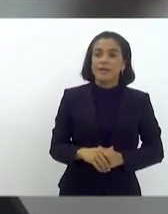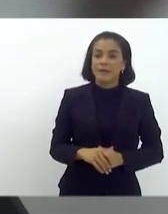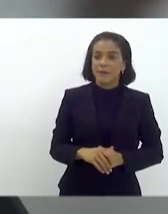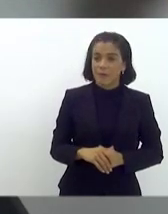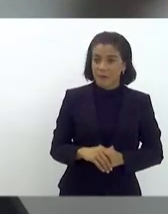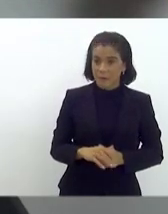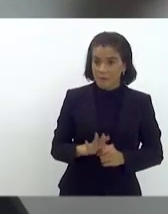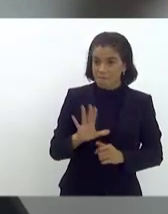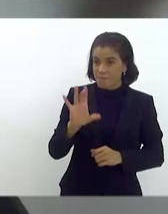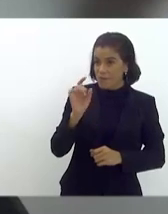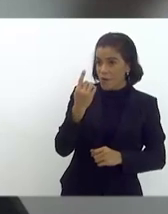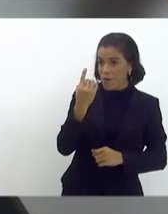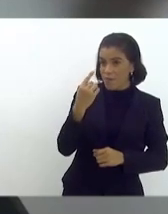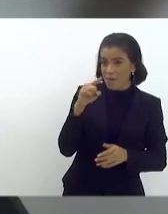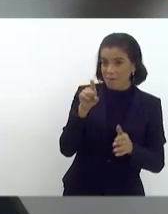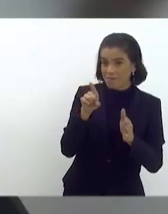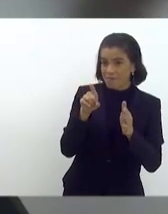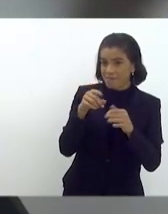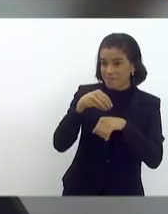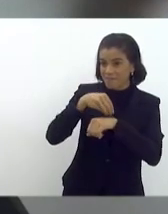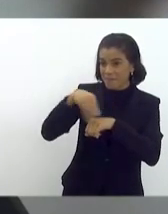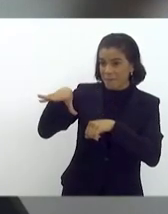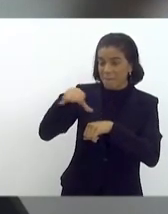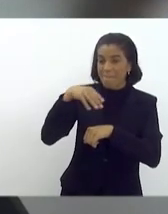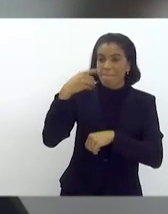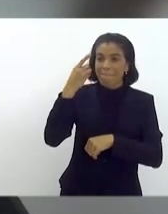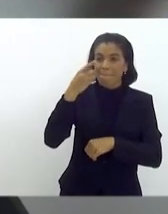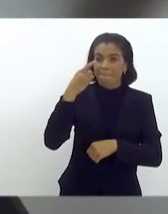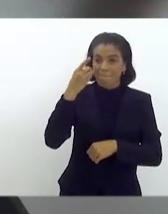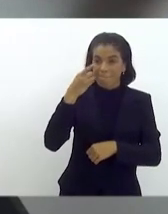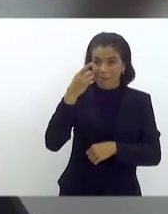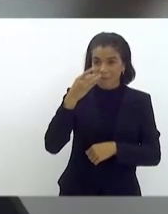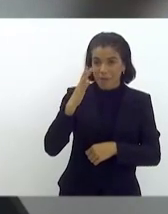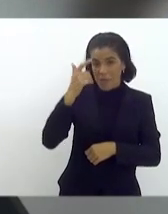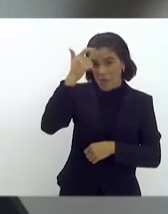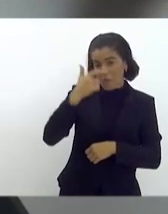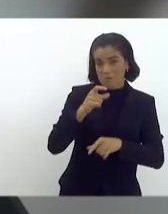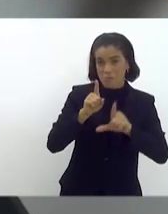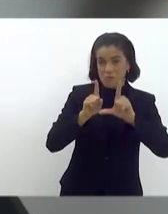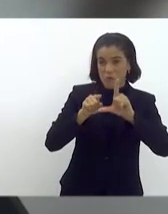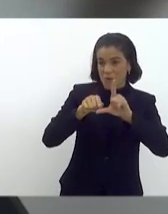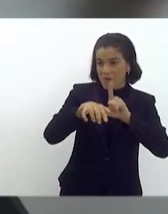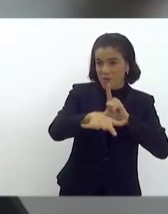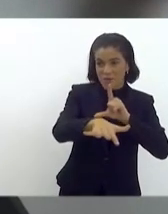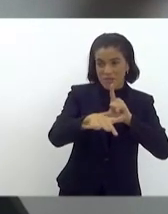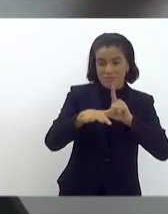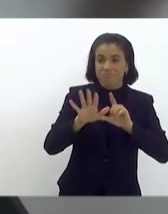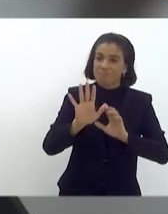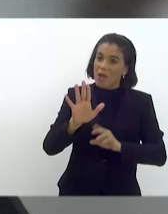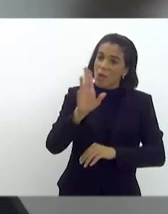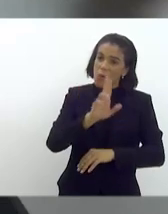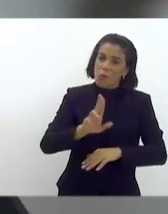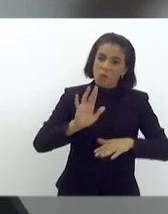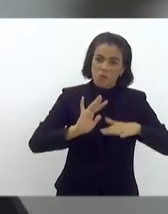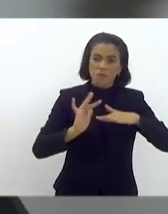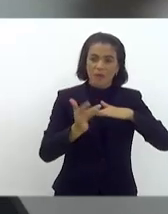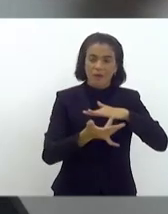só te falar uma coisa para o nosso amigo deputado eu não sou uma influenciadora digital mas de muitas redes